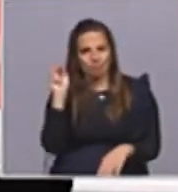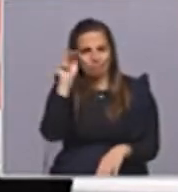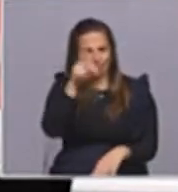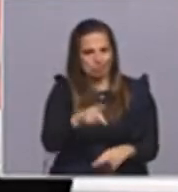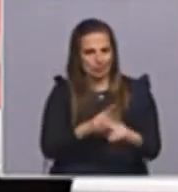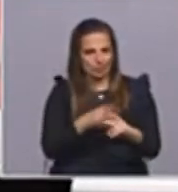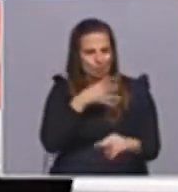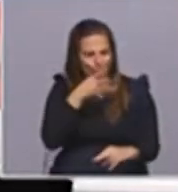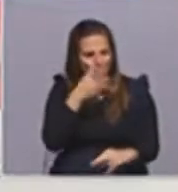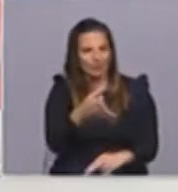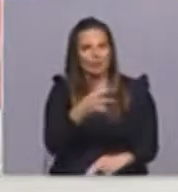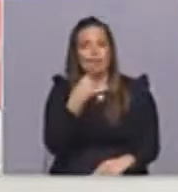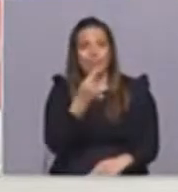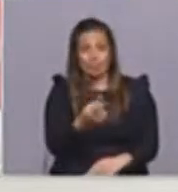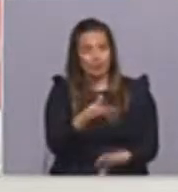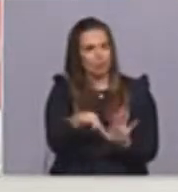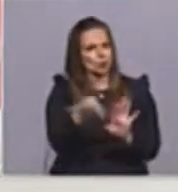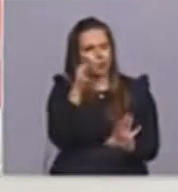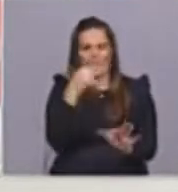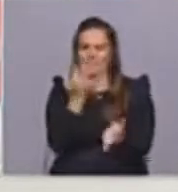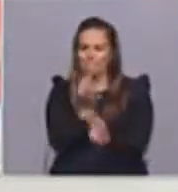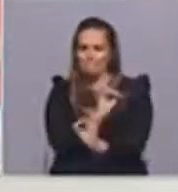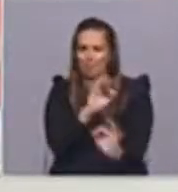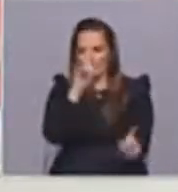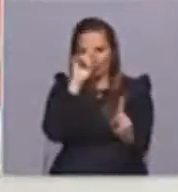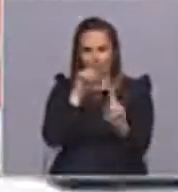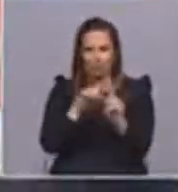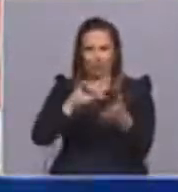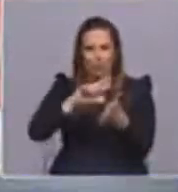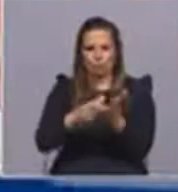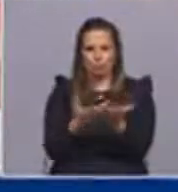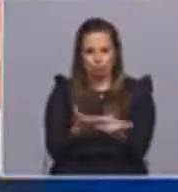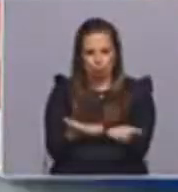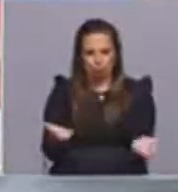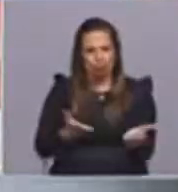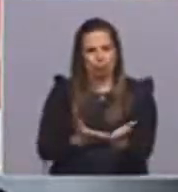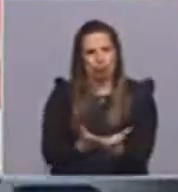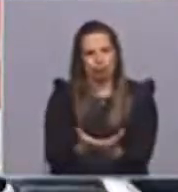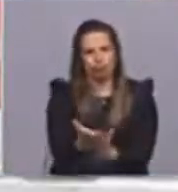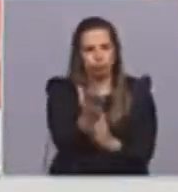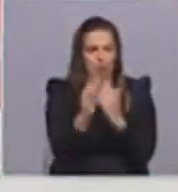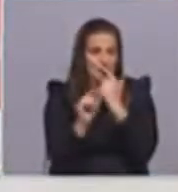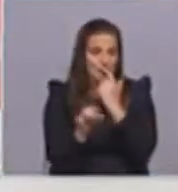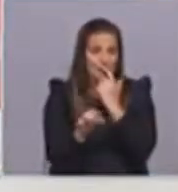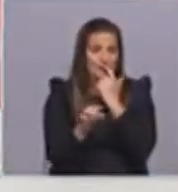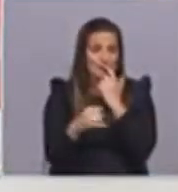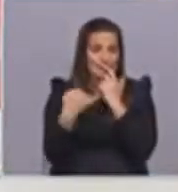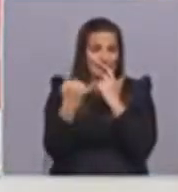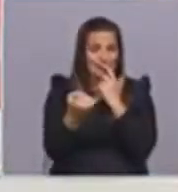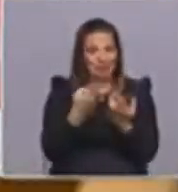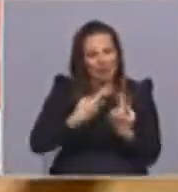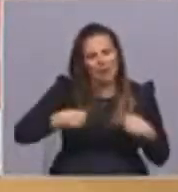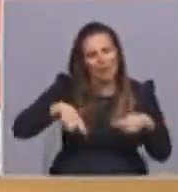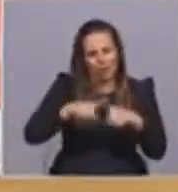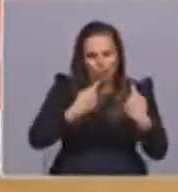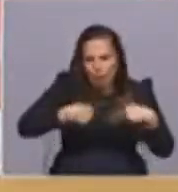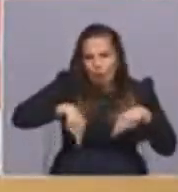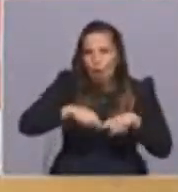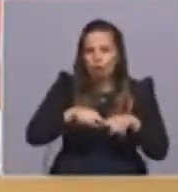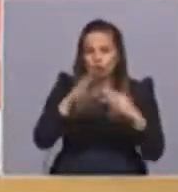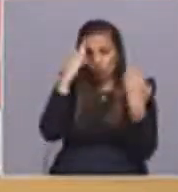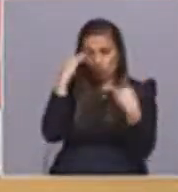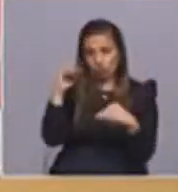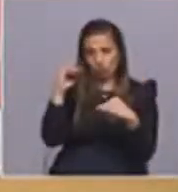Roma e afirma que é a escolha perfeita para o projeto a curto e a longo prazo. Depois de reuniões com o clube, o